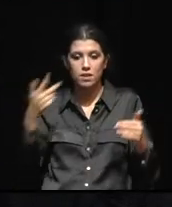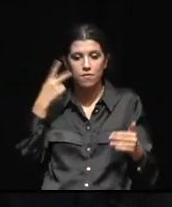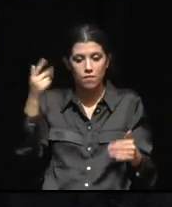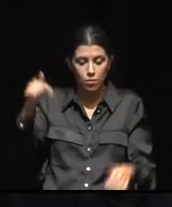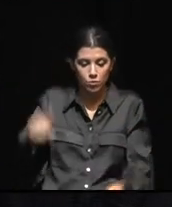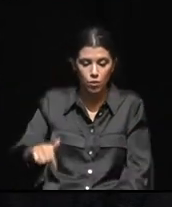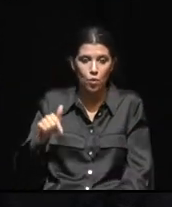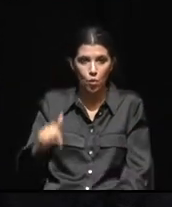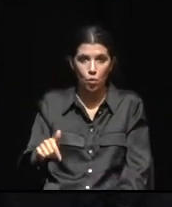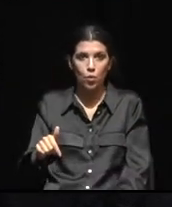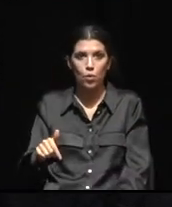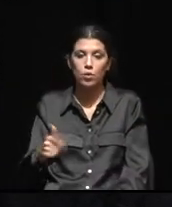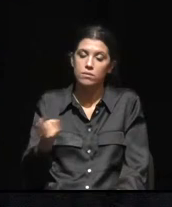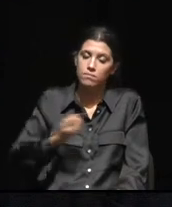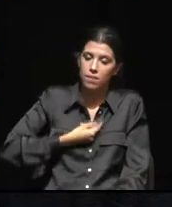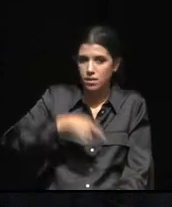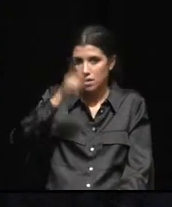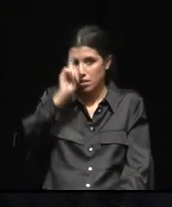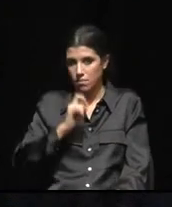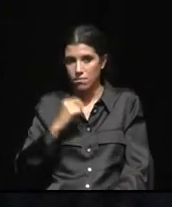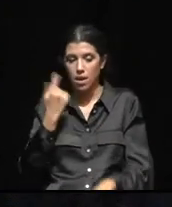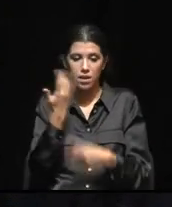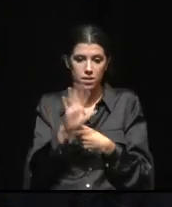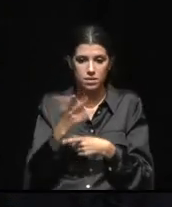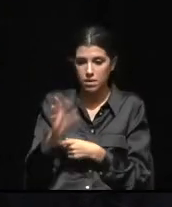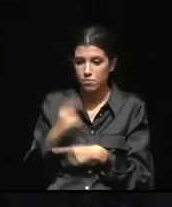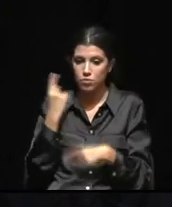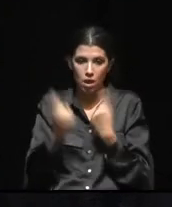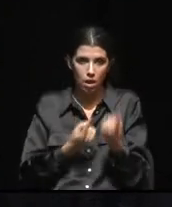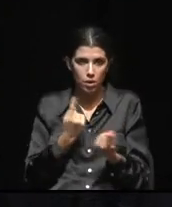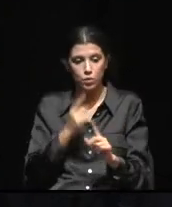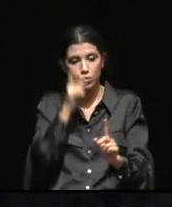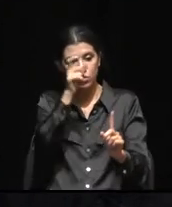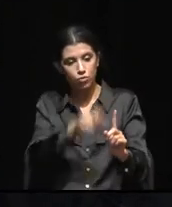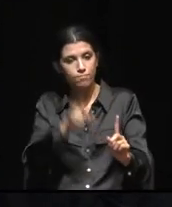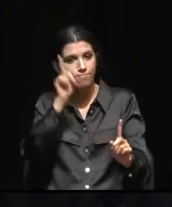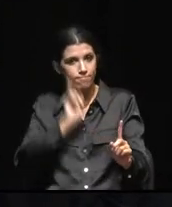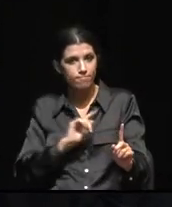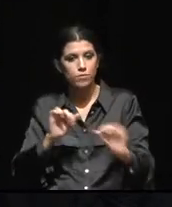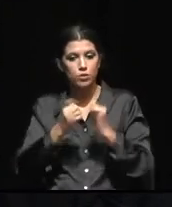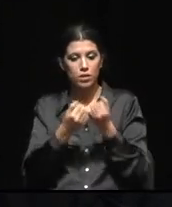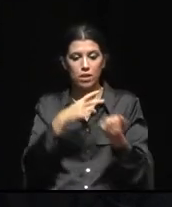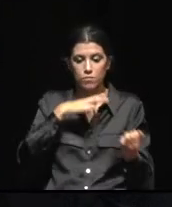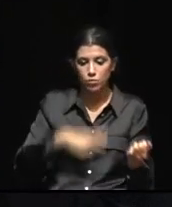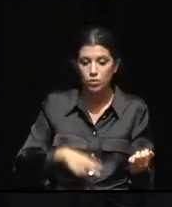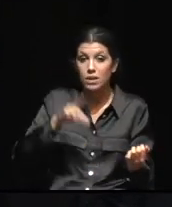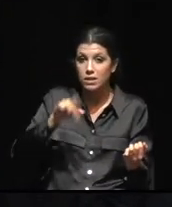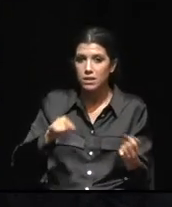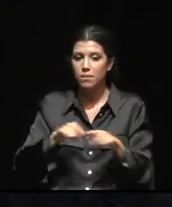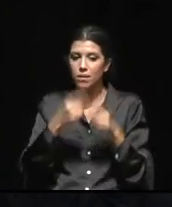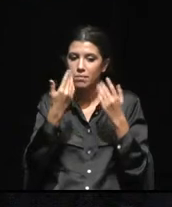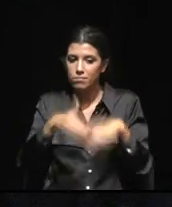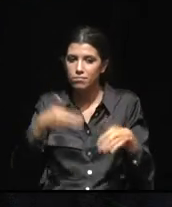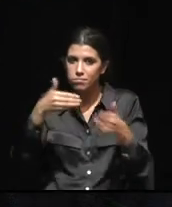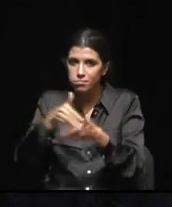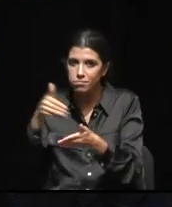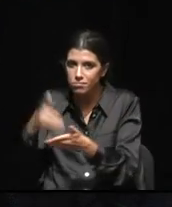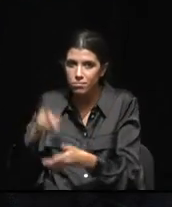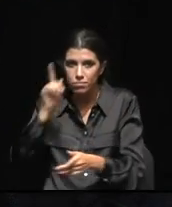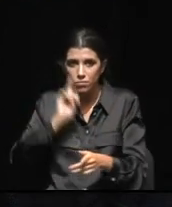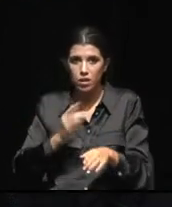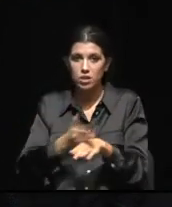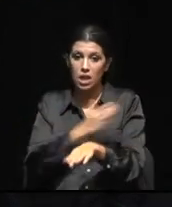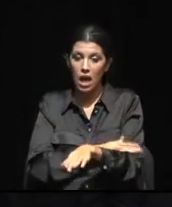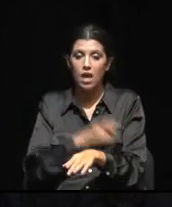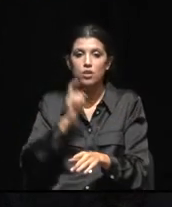hoje vivemos importa Recordar alguns exemplos do papel da mulher na sociedade Portuguesa e das restrições impostas às mulheres